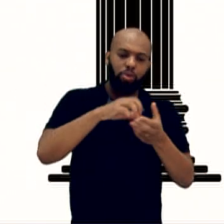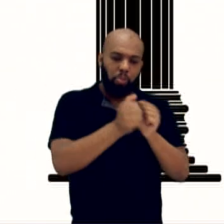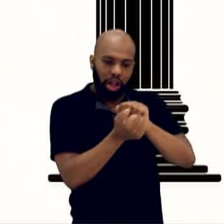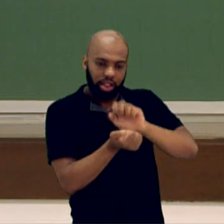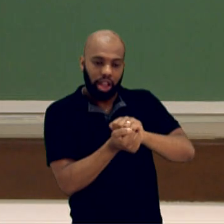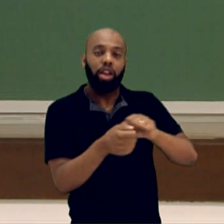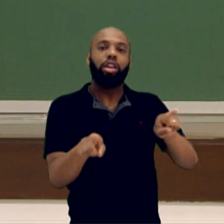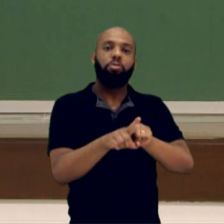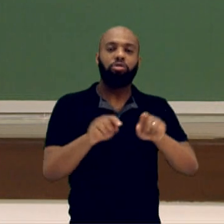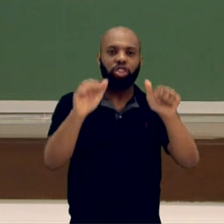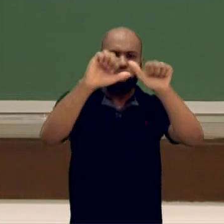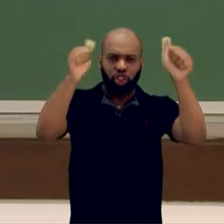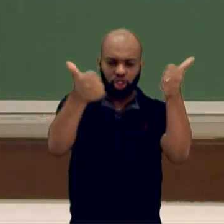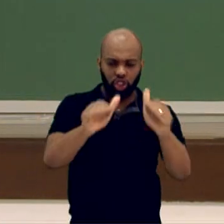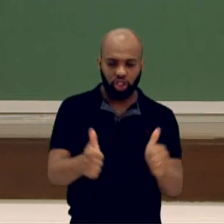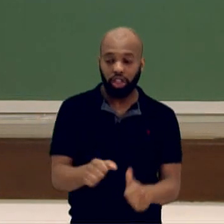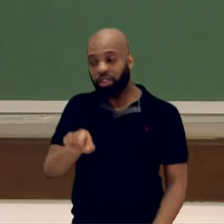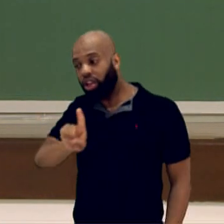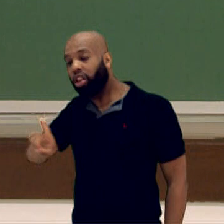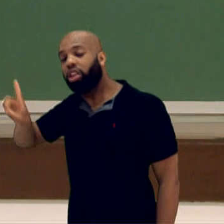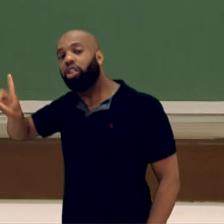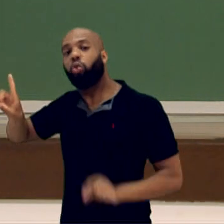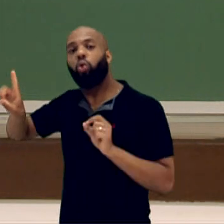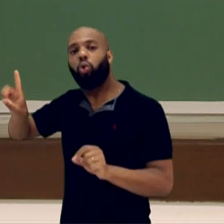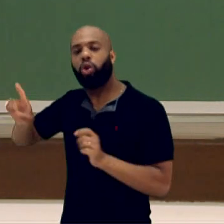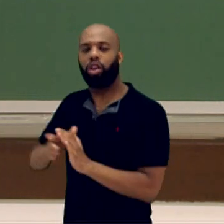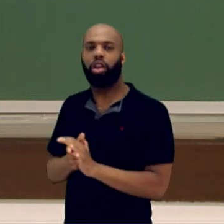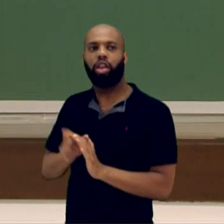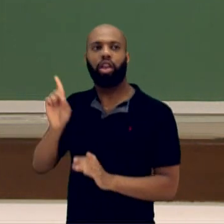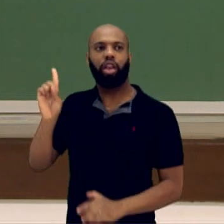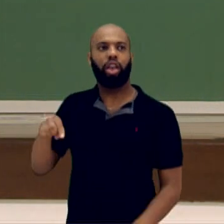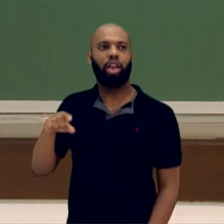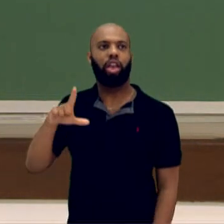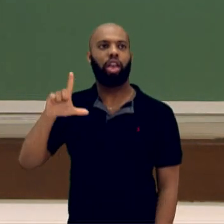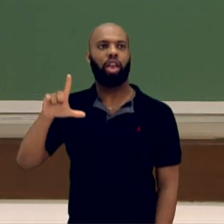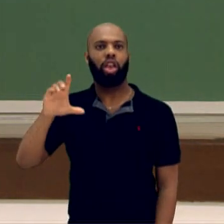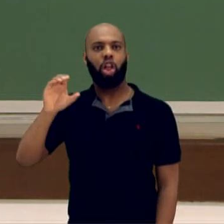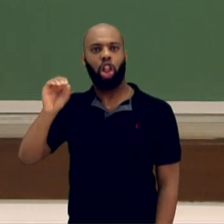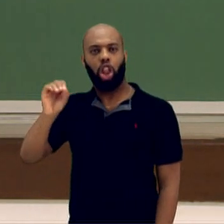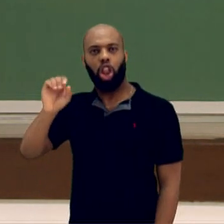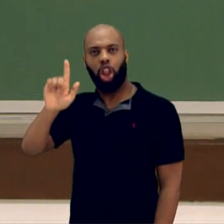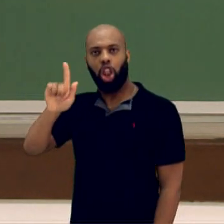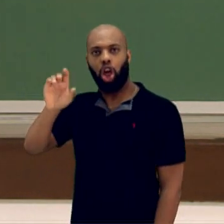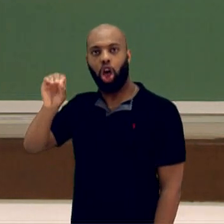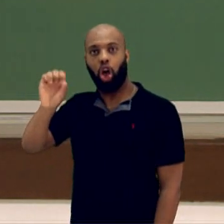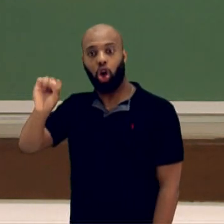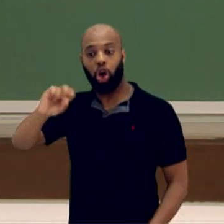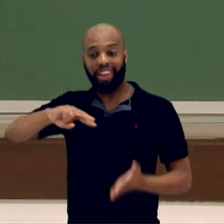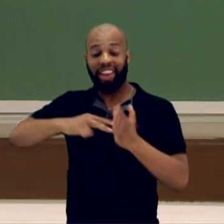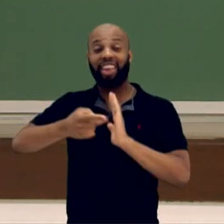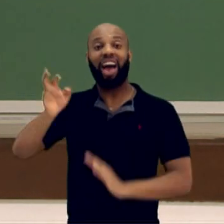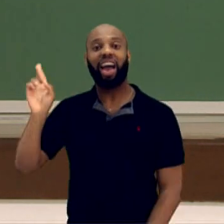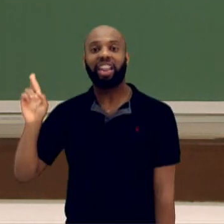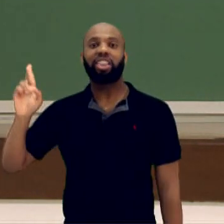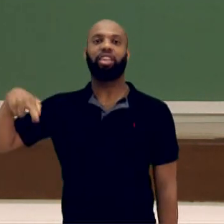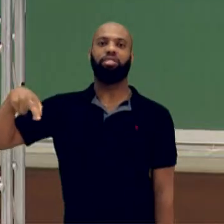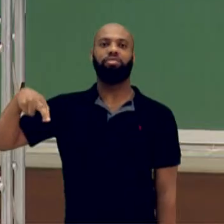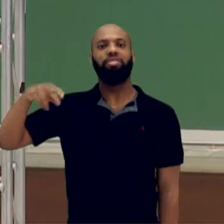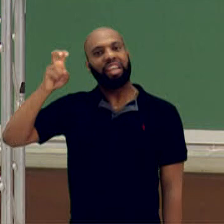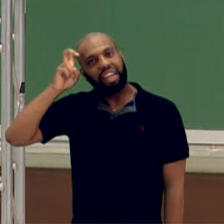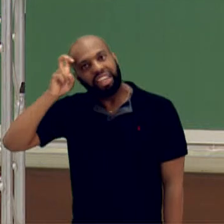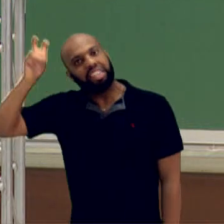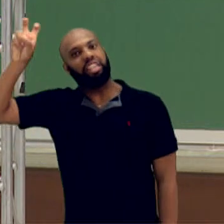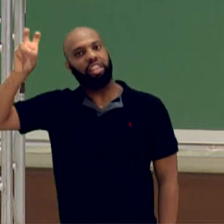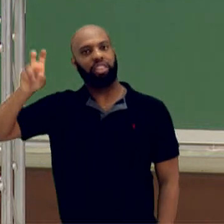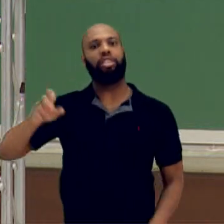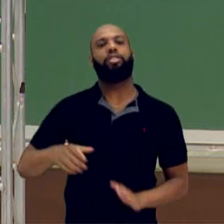e forma, tá? E Deus seria o quê? Logos, ou seja, a razão, a